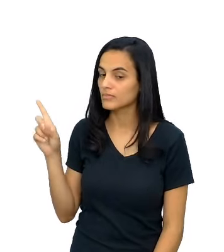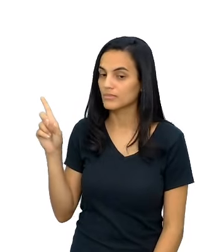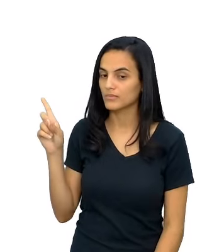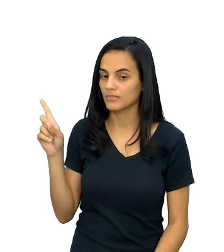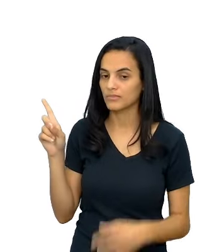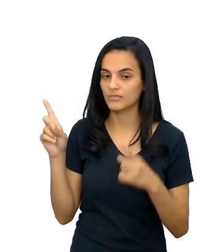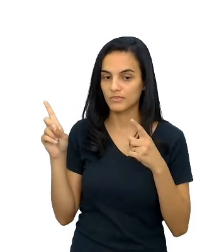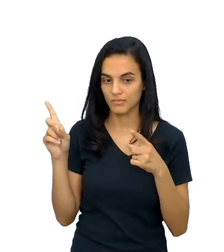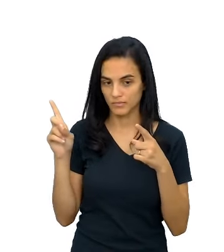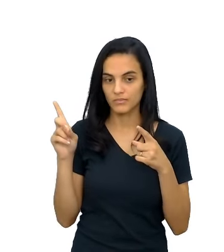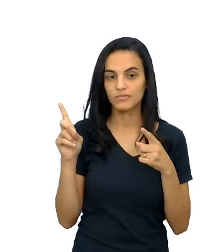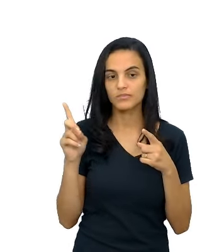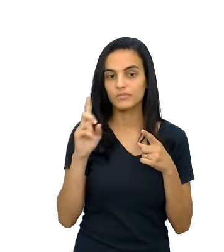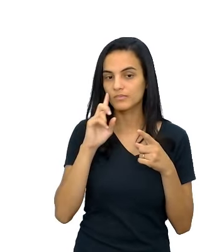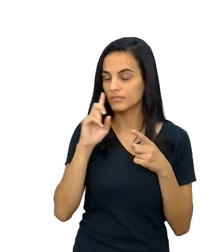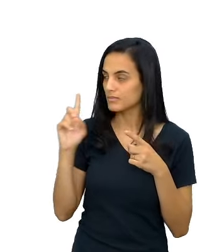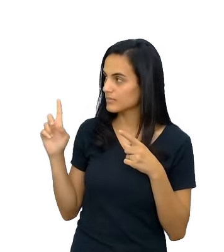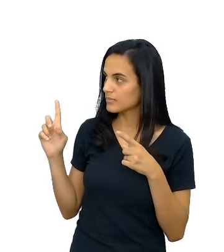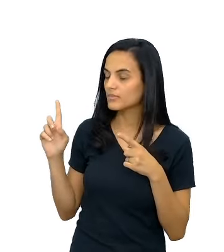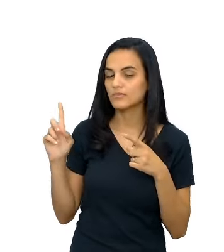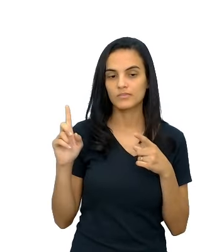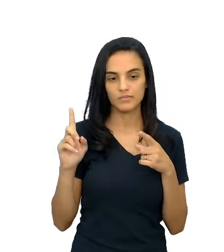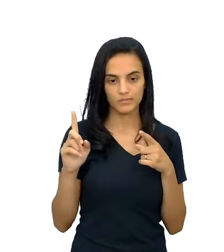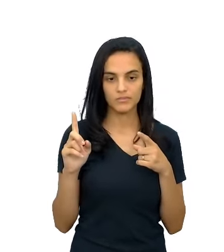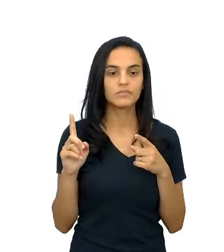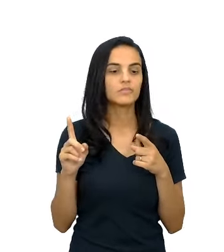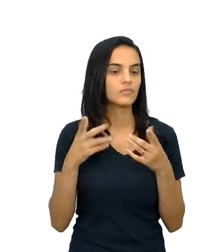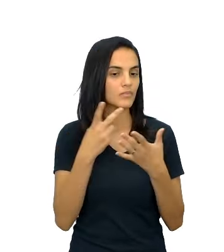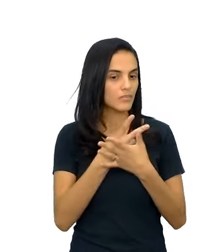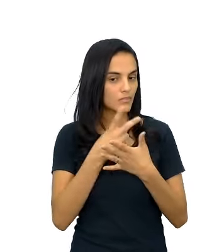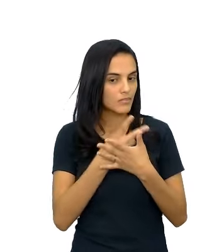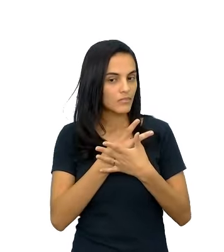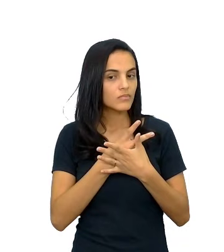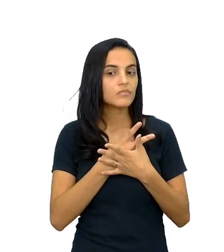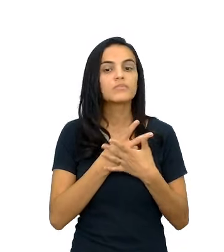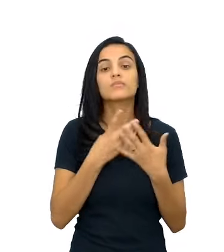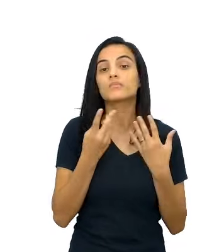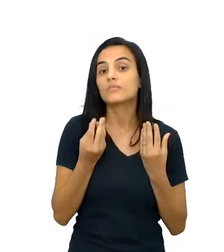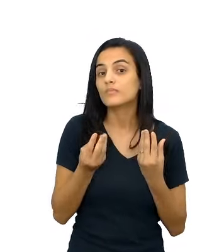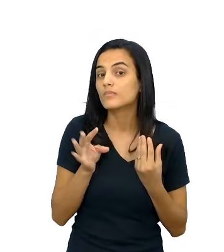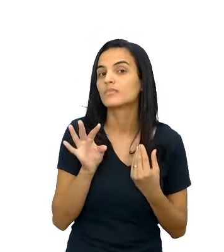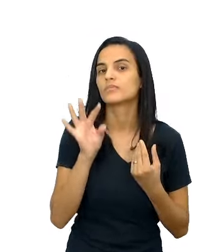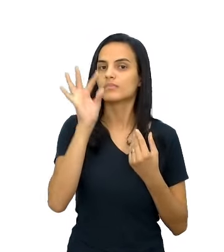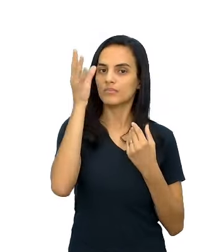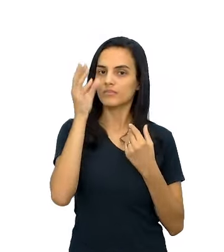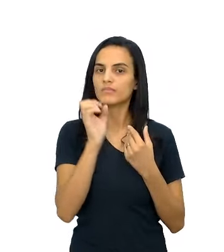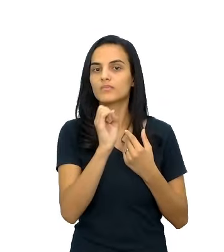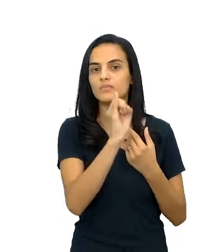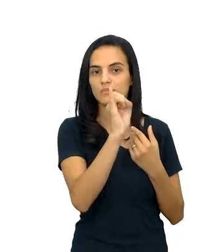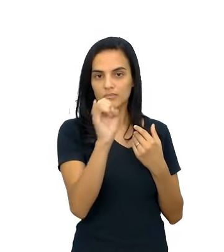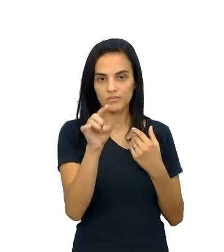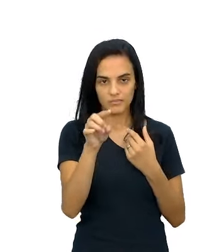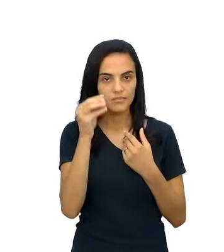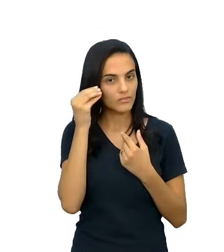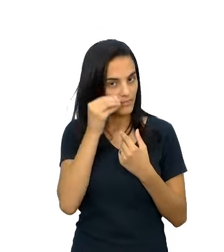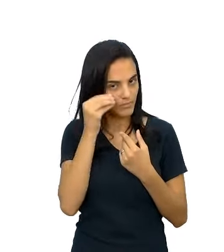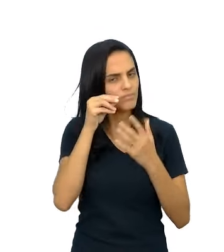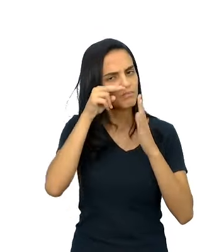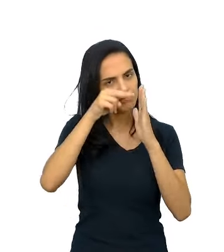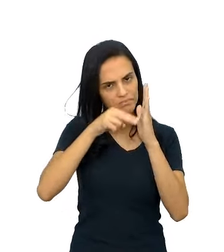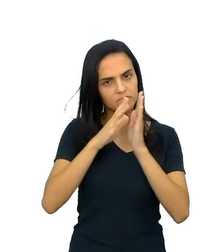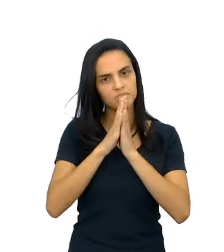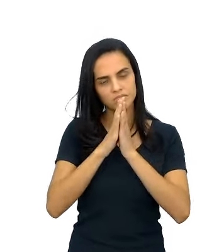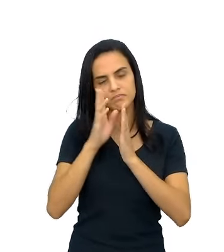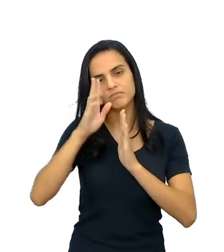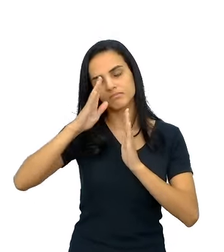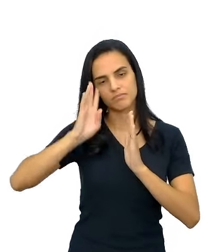de uma monografia, que é do Araújo, Erros Cometidos. Se vocês tiverem oportunidade, leiam, é bem